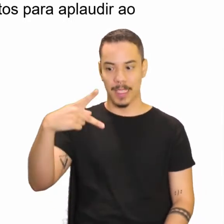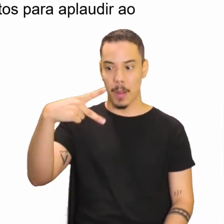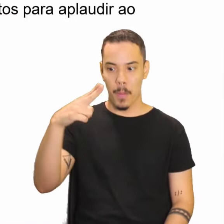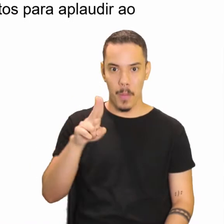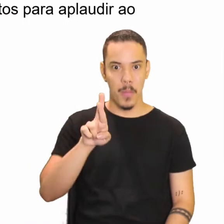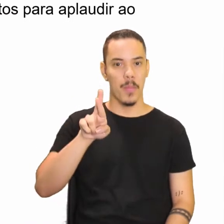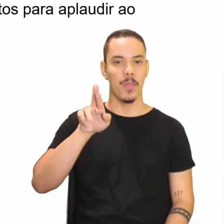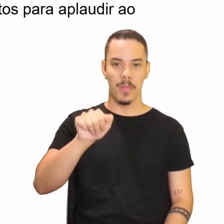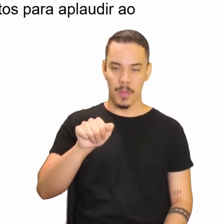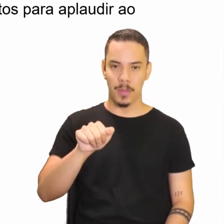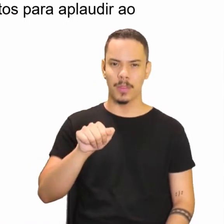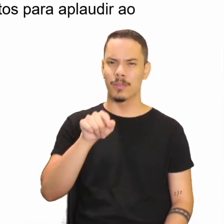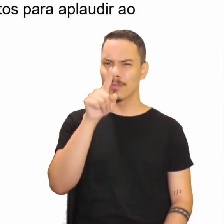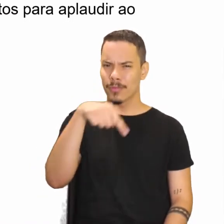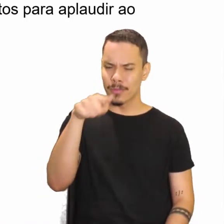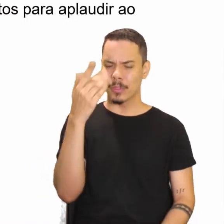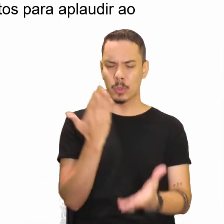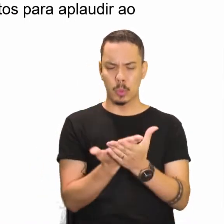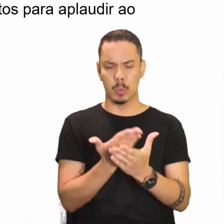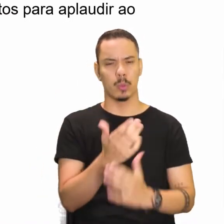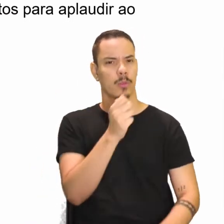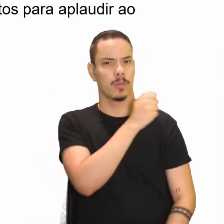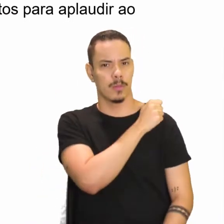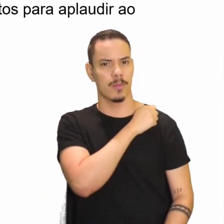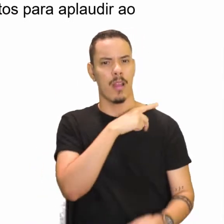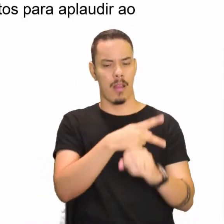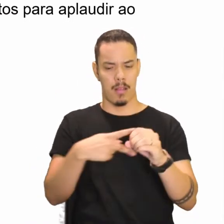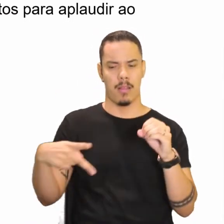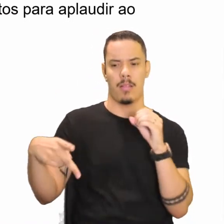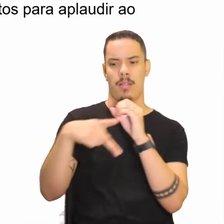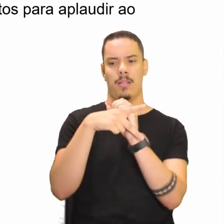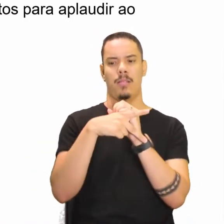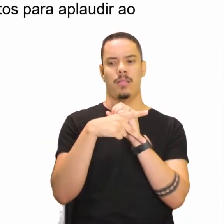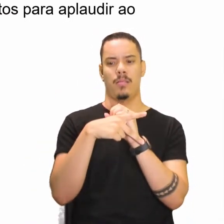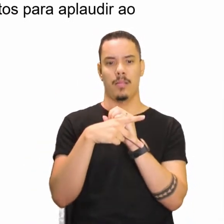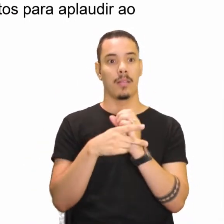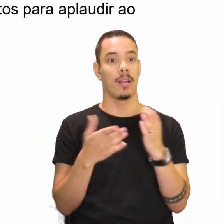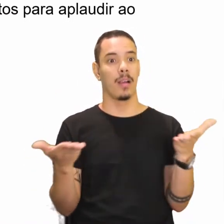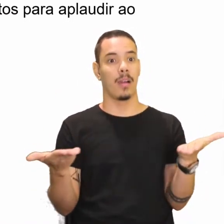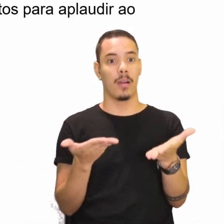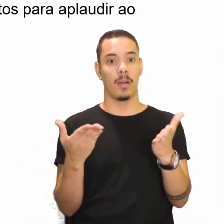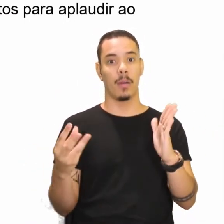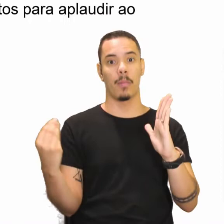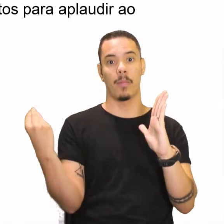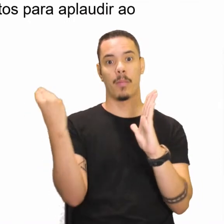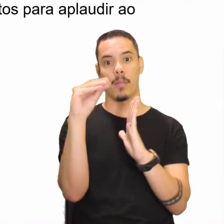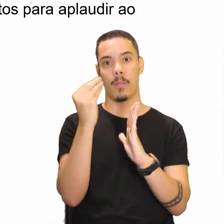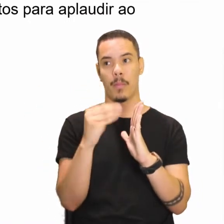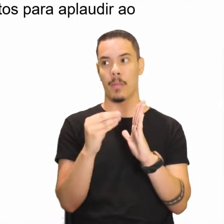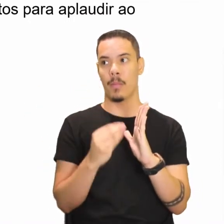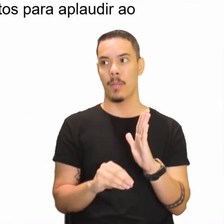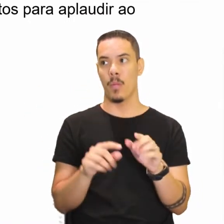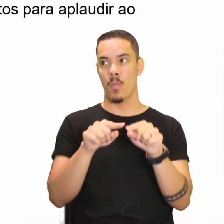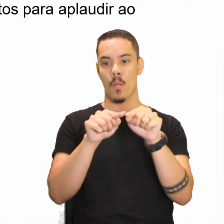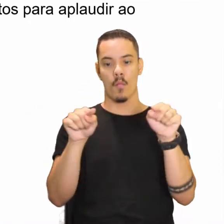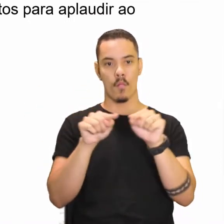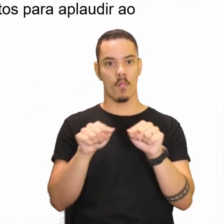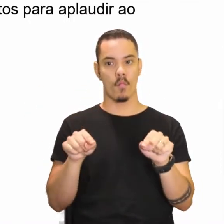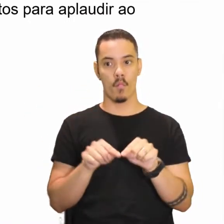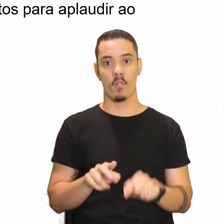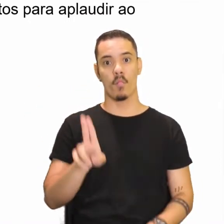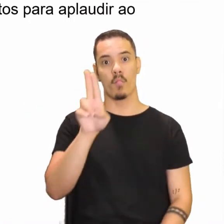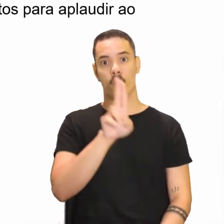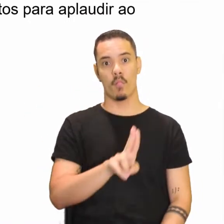né? Estudante da NASA. Acompanhe comigo aqui, ó. Preencha as lacunas,